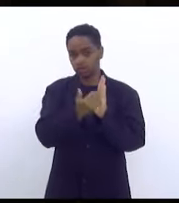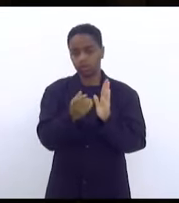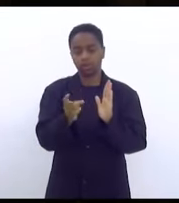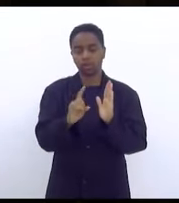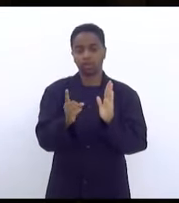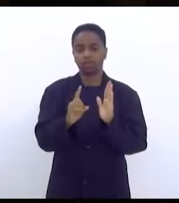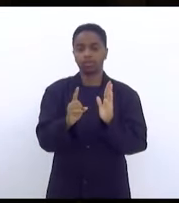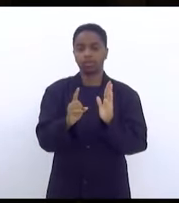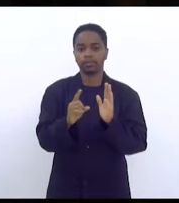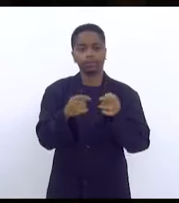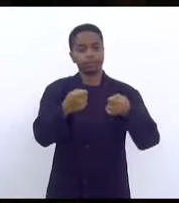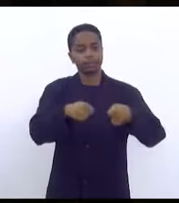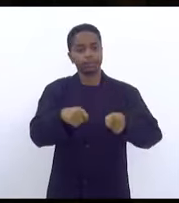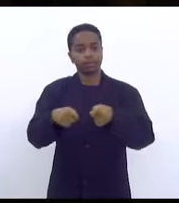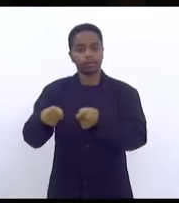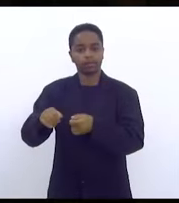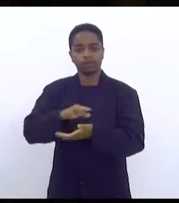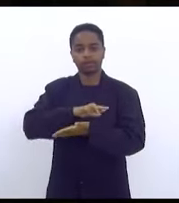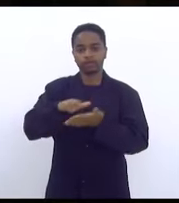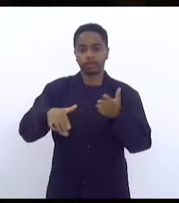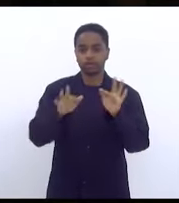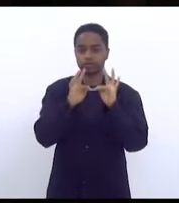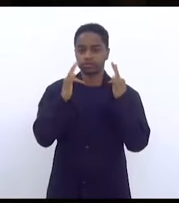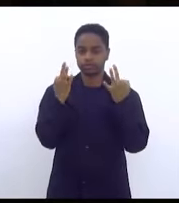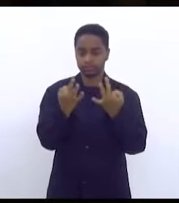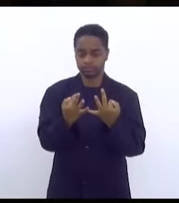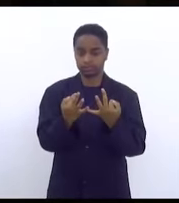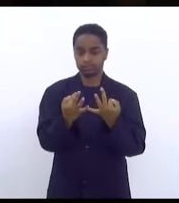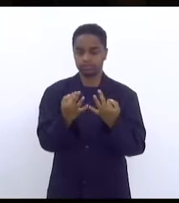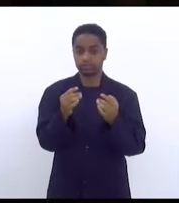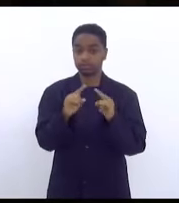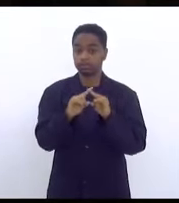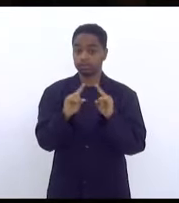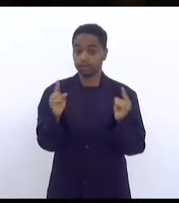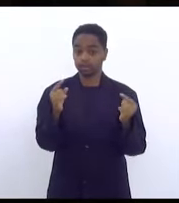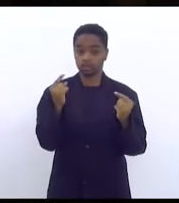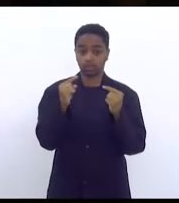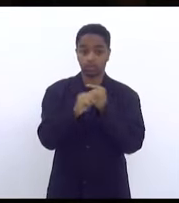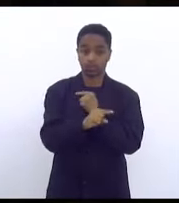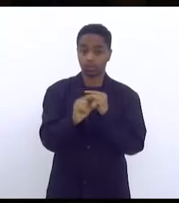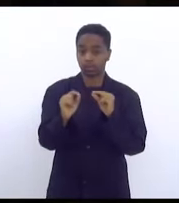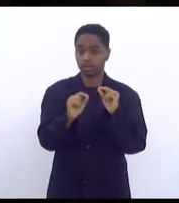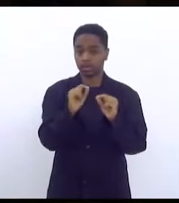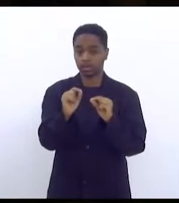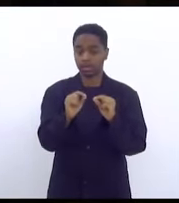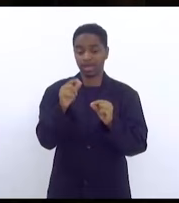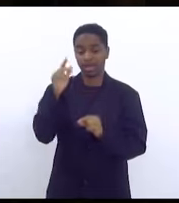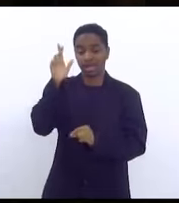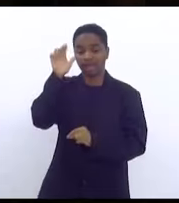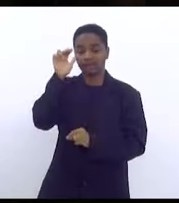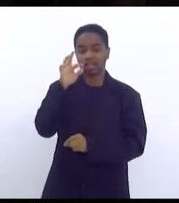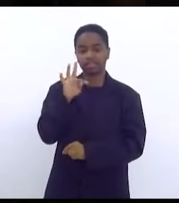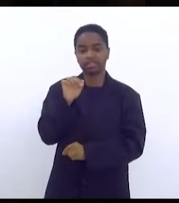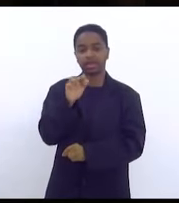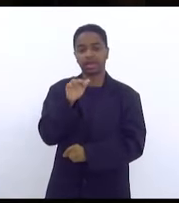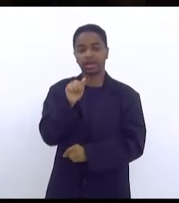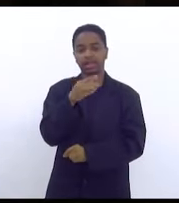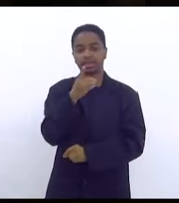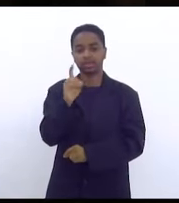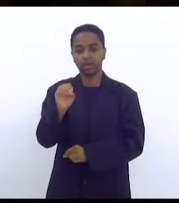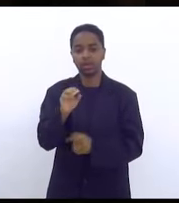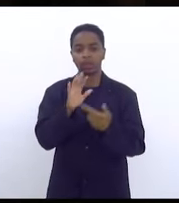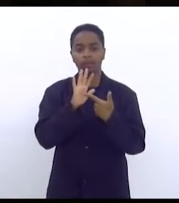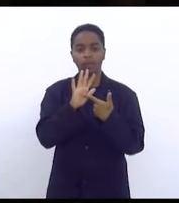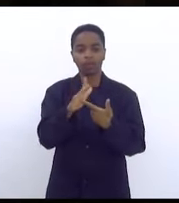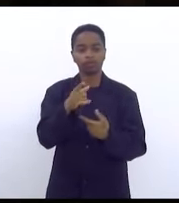atender a demanda de tantas famílias, mas, ao invés disso, colocam lá o cavalo taradão para o seu